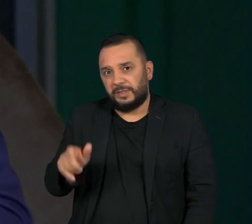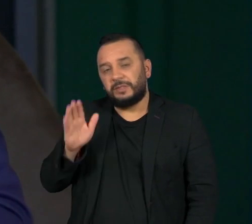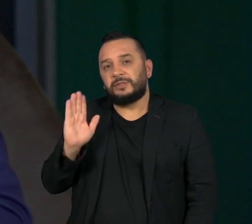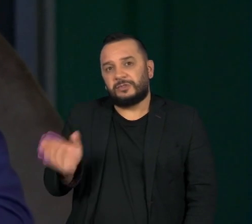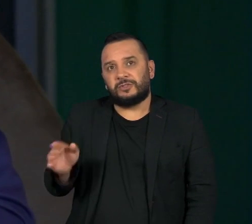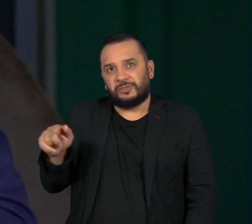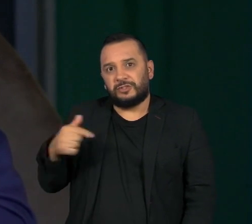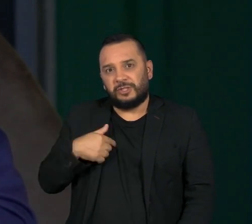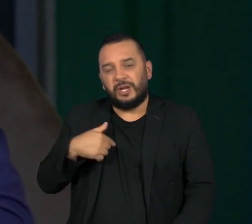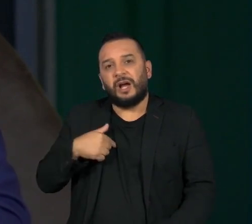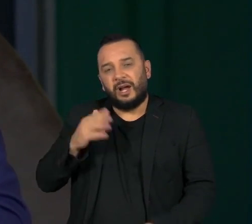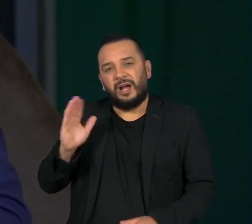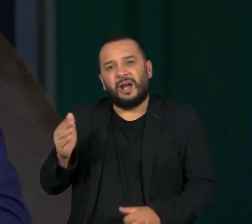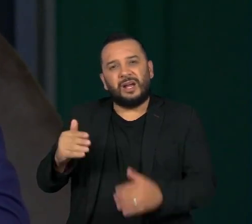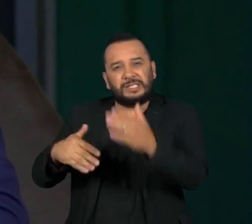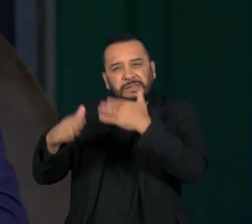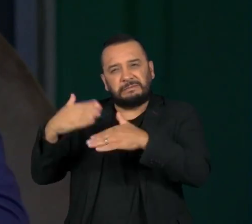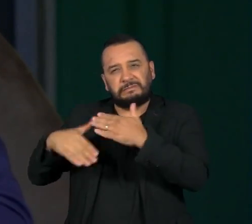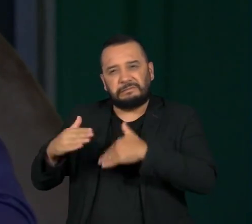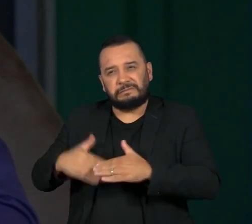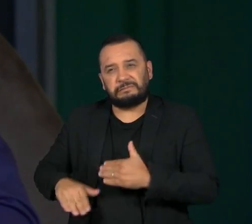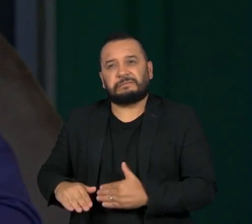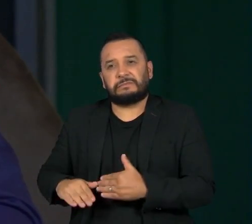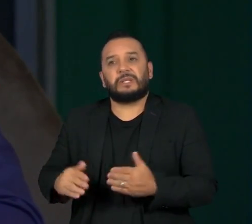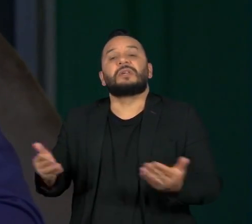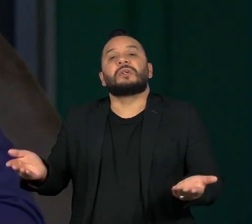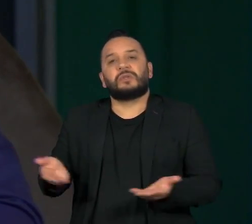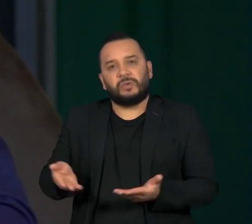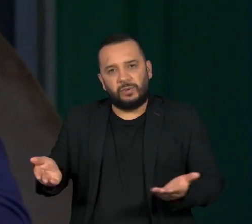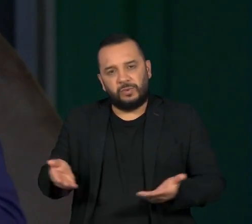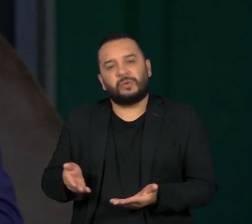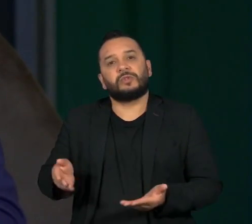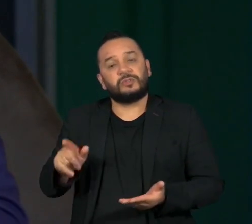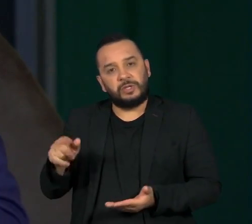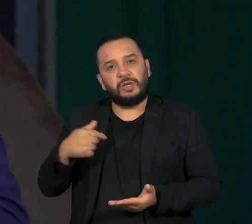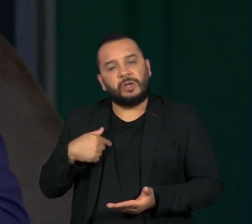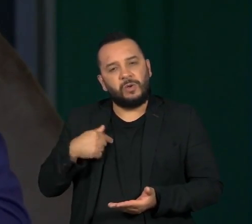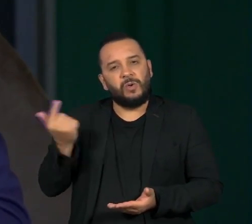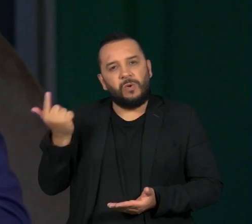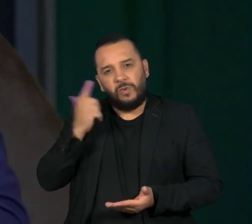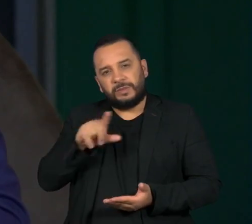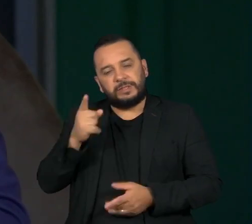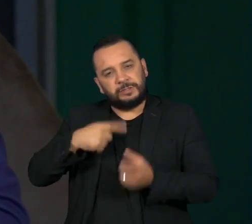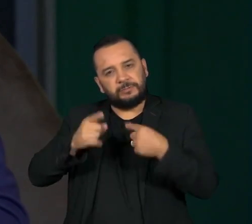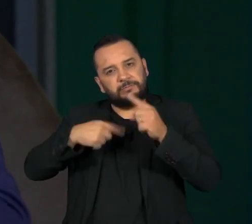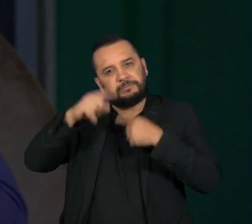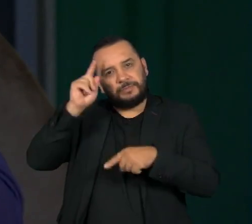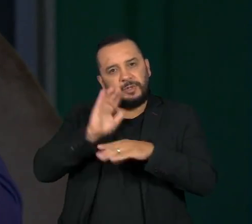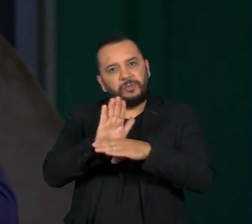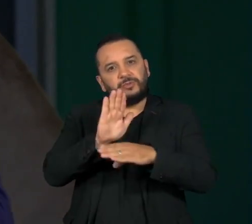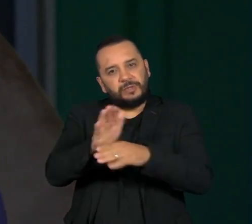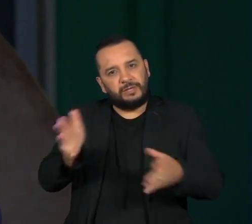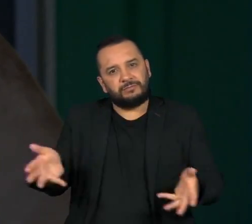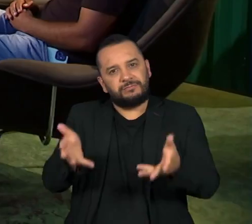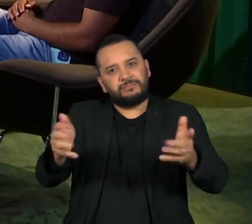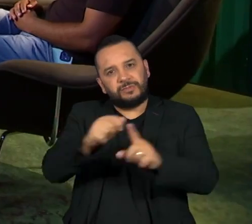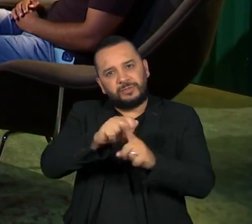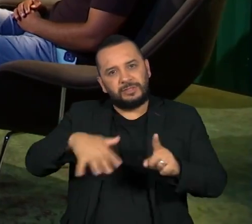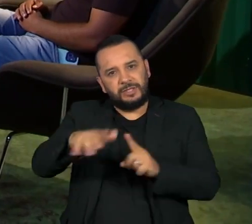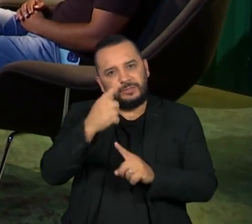da vulnerabilidade e hoje tem um papel importante para o desenvolvimento da sociedade. Vamos